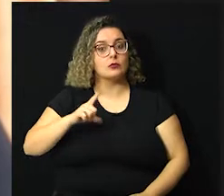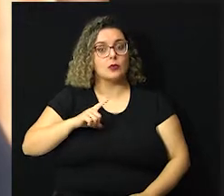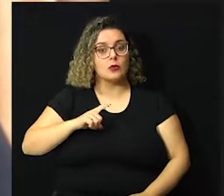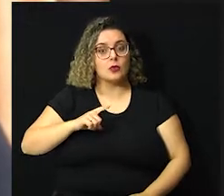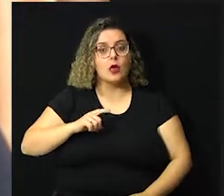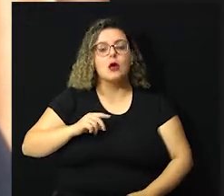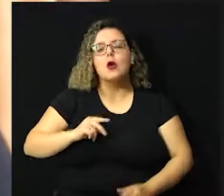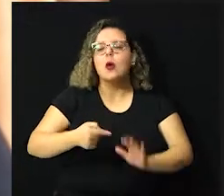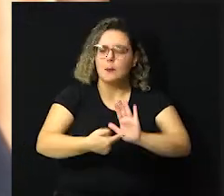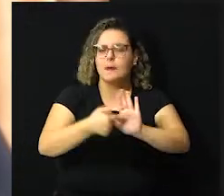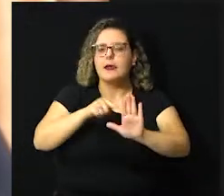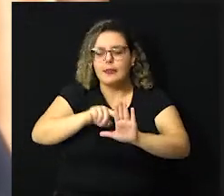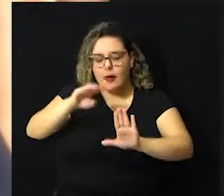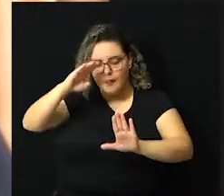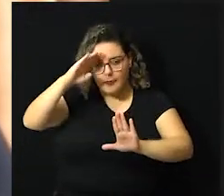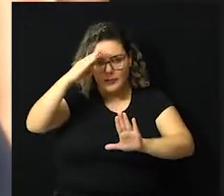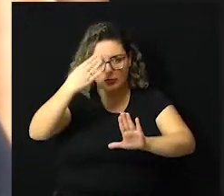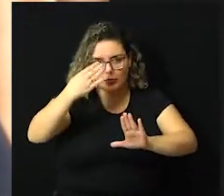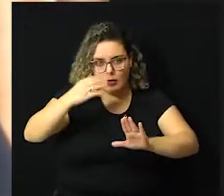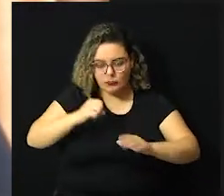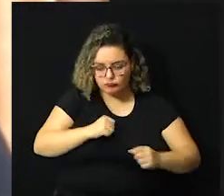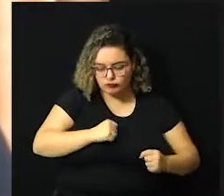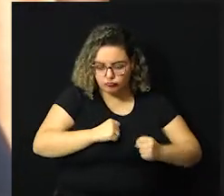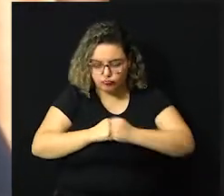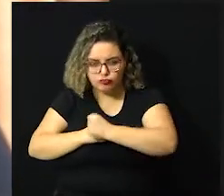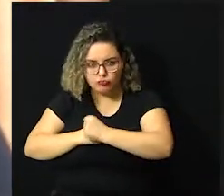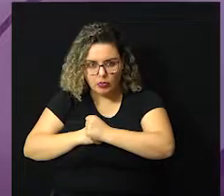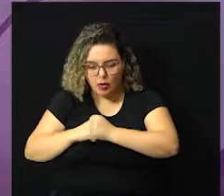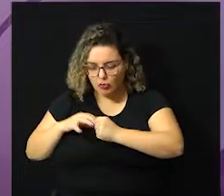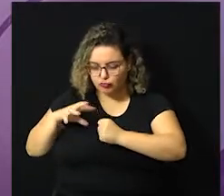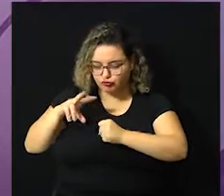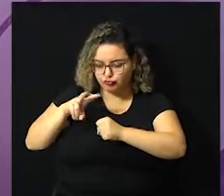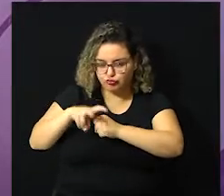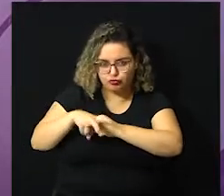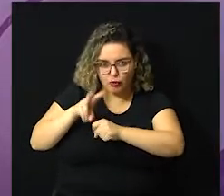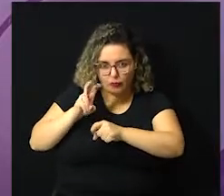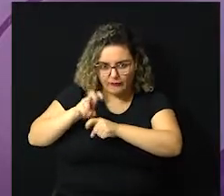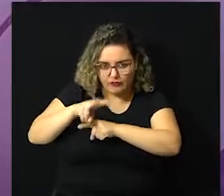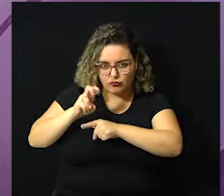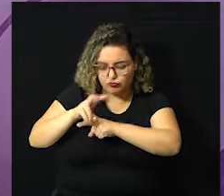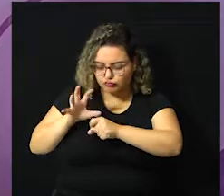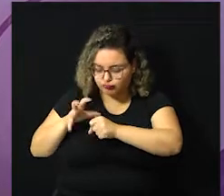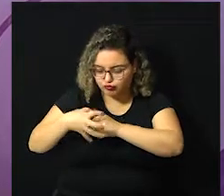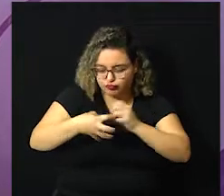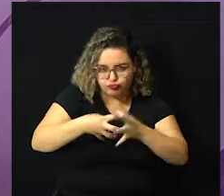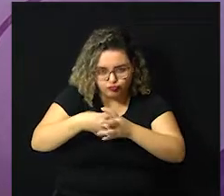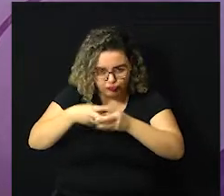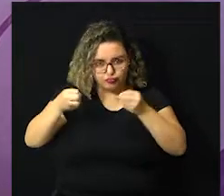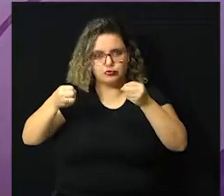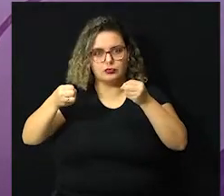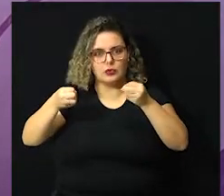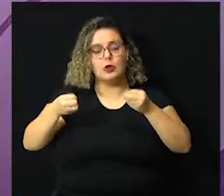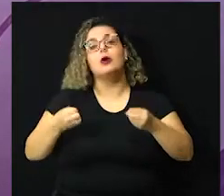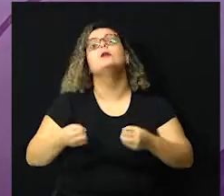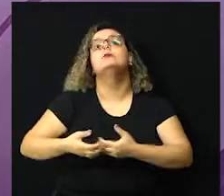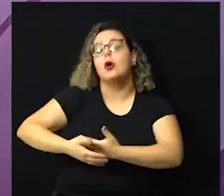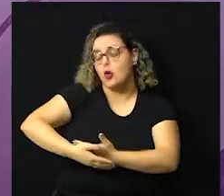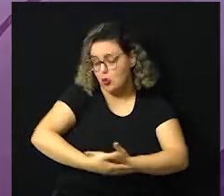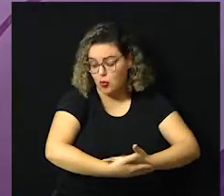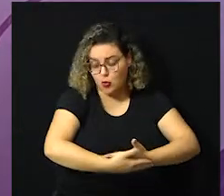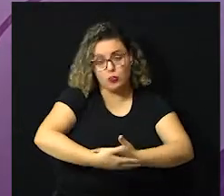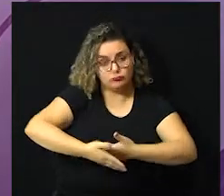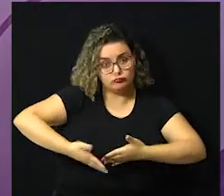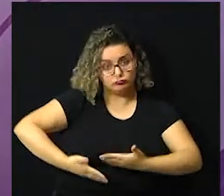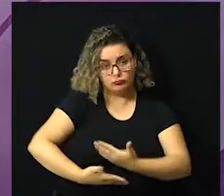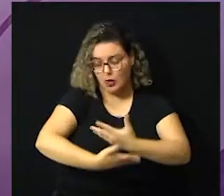soldados prontos já. Esses soldados seriam os próprios anticorpos. Doutora, eu disse logo na minha abertura que o bebezinho já nasce, já leva a